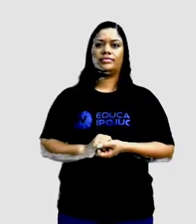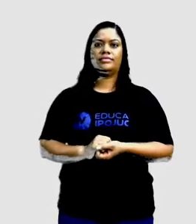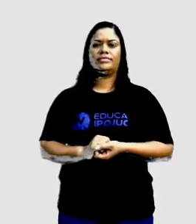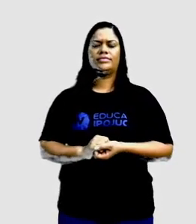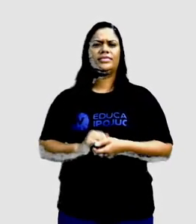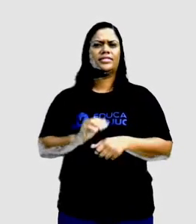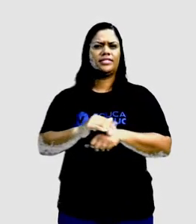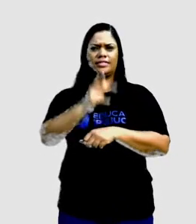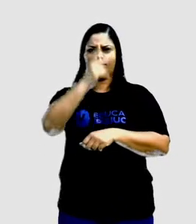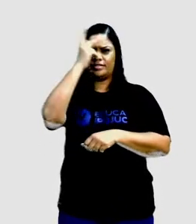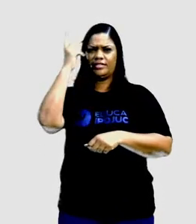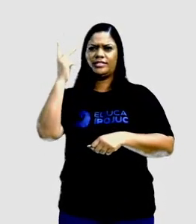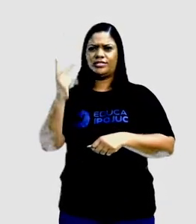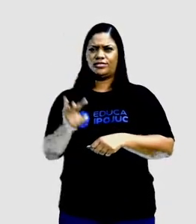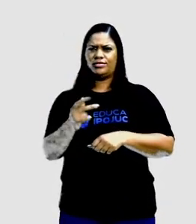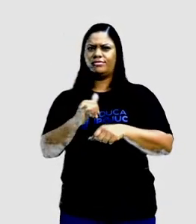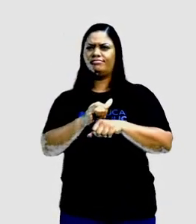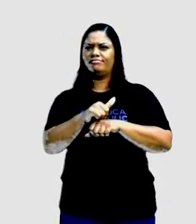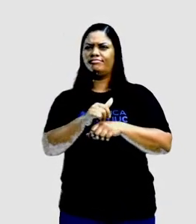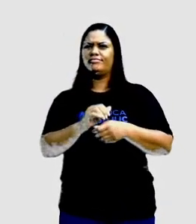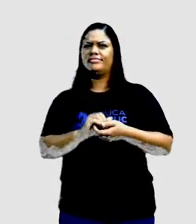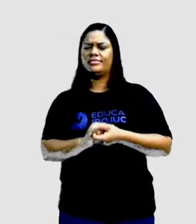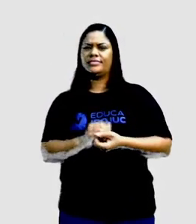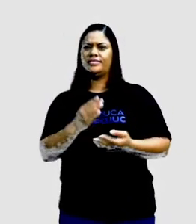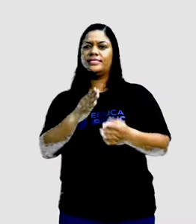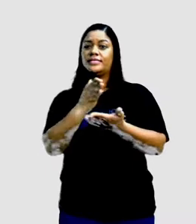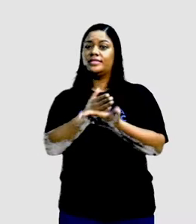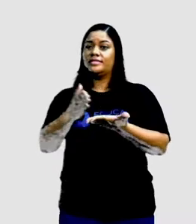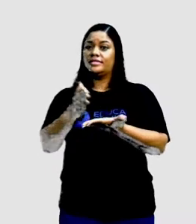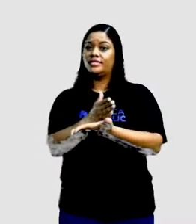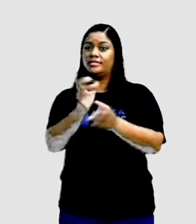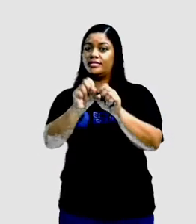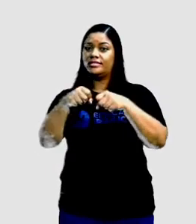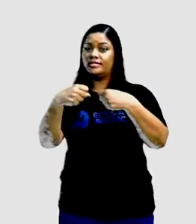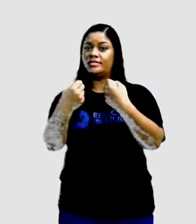a respeito de um tema polêmico, isto é, que divide a sociedade